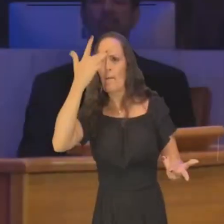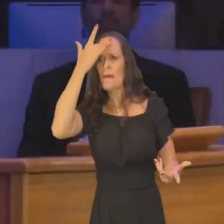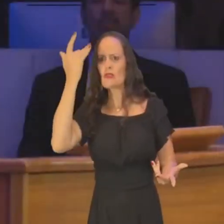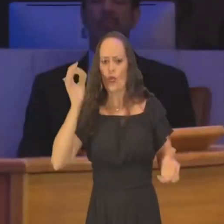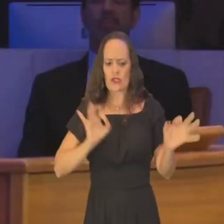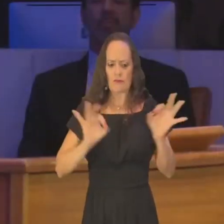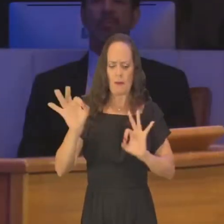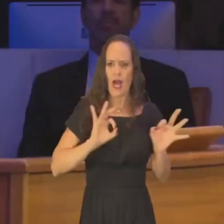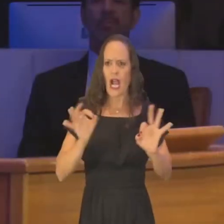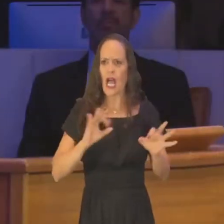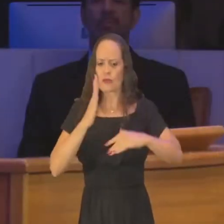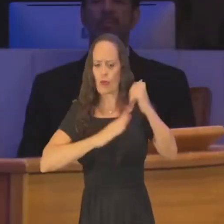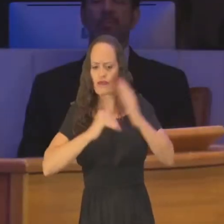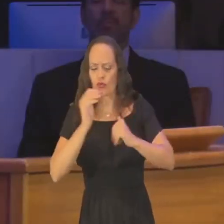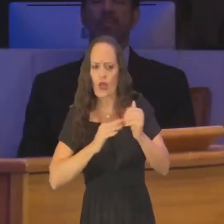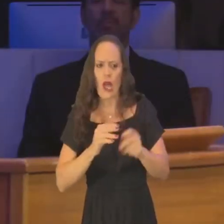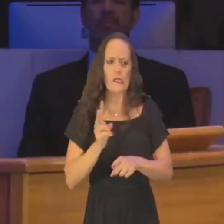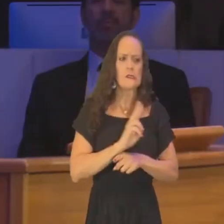preparados,